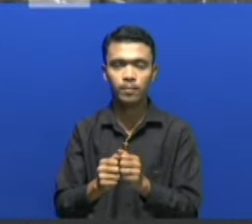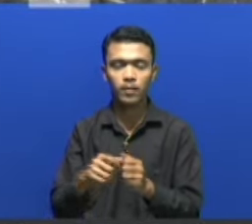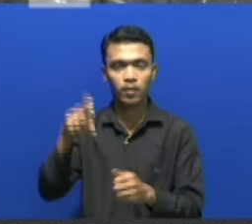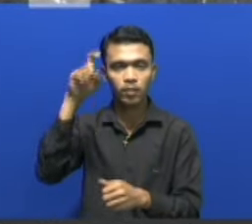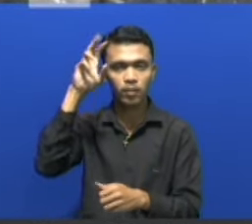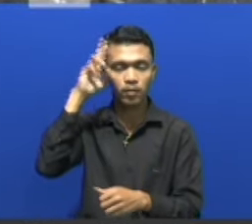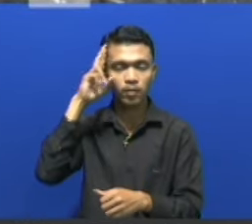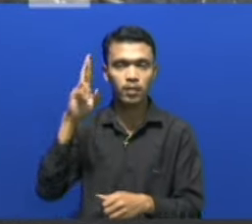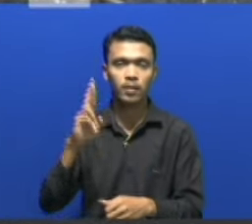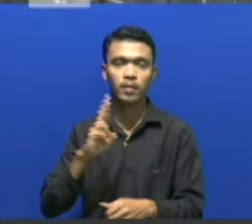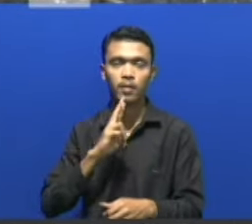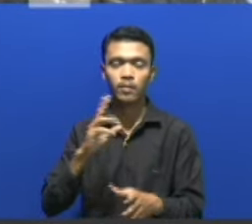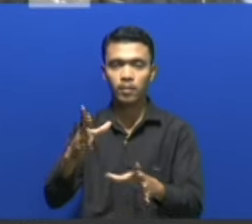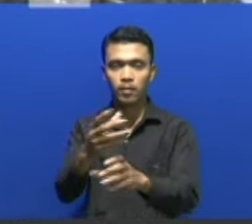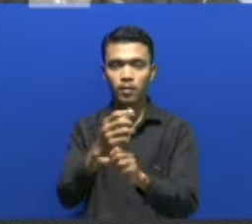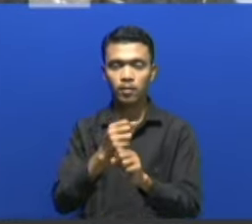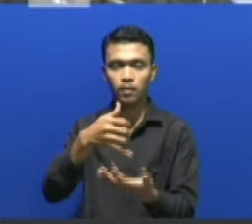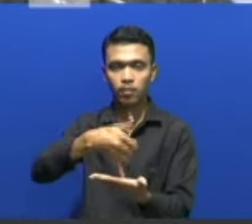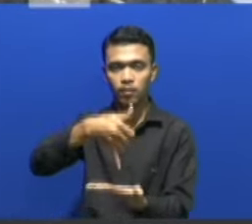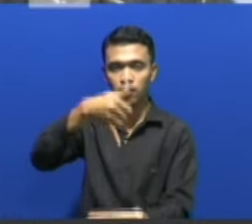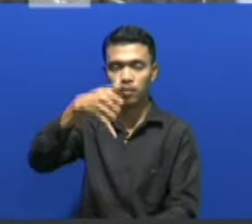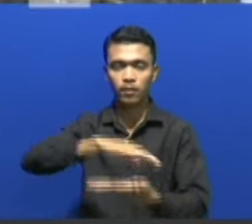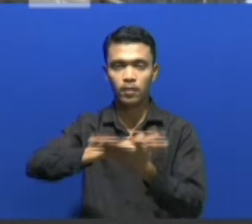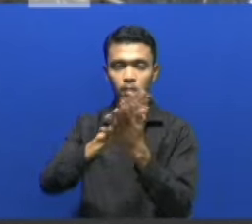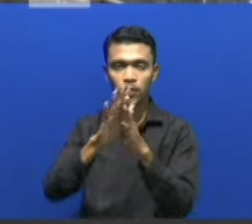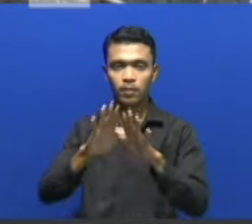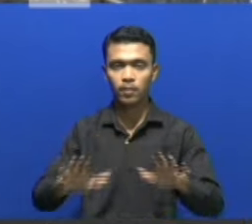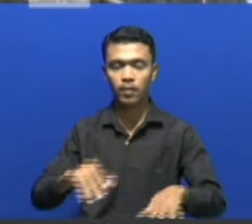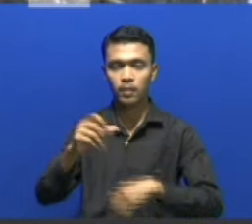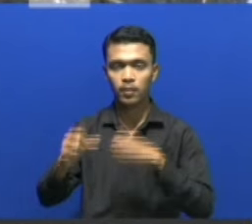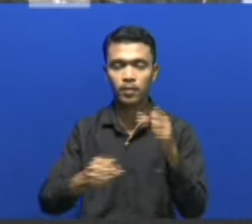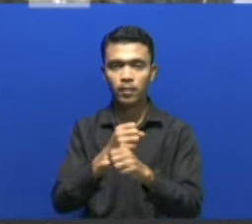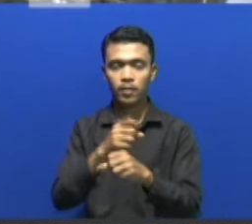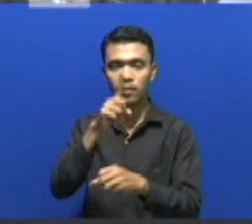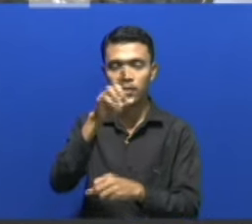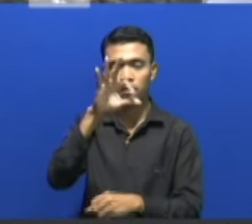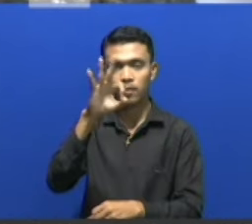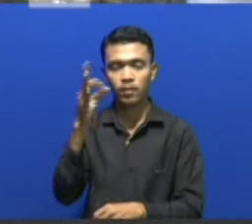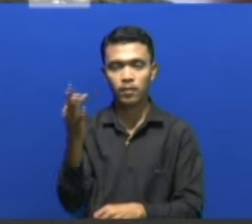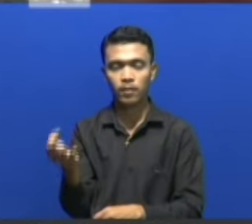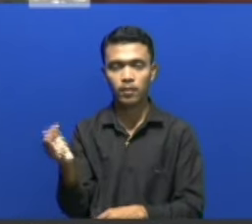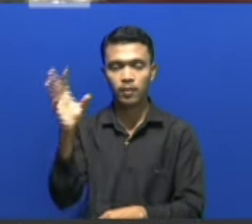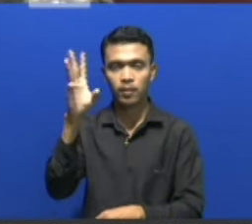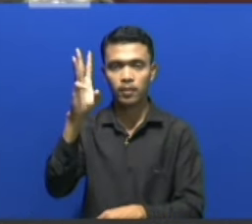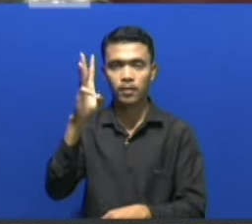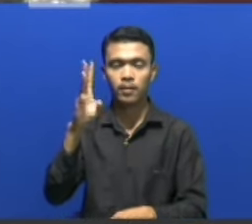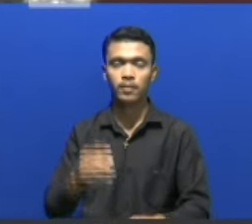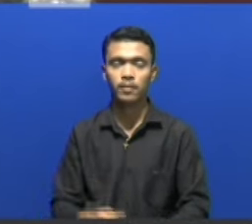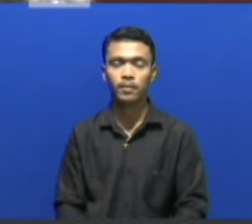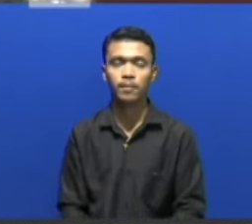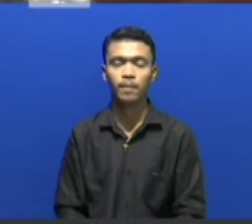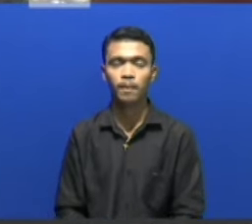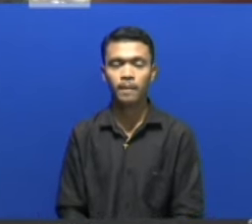Uze Ramuzor ta Simu Novel da Paz iha tinan rihun ida tu sia sia nulu resenen. Dia ko vindes no telespectadores rádio no televisão Timor-Leste, den